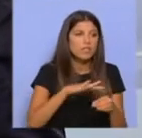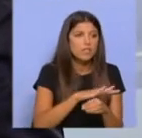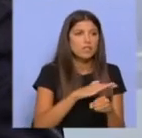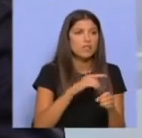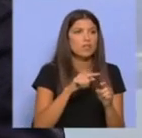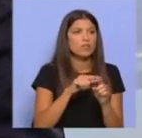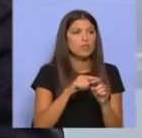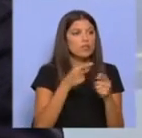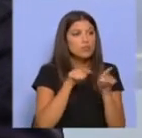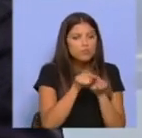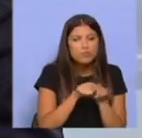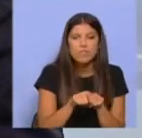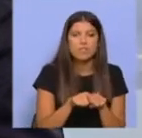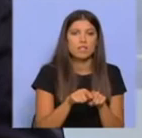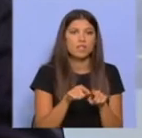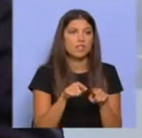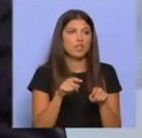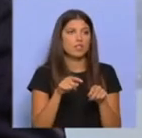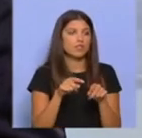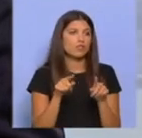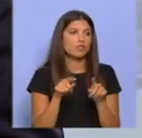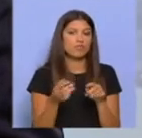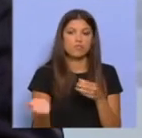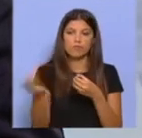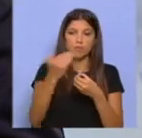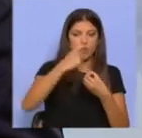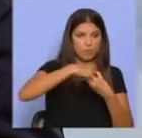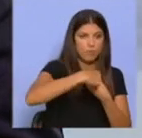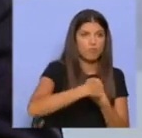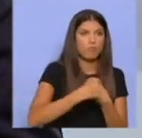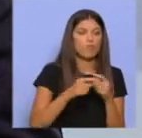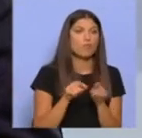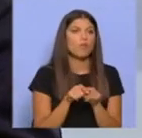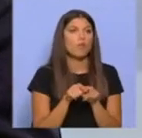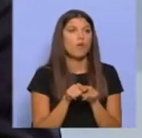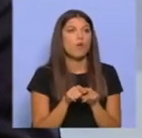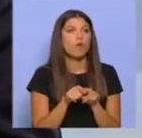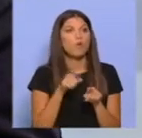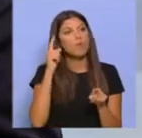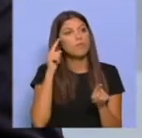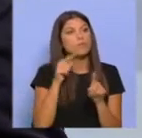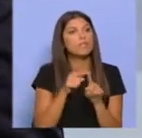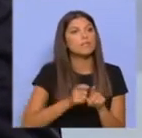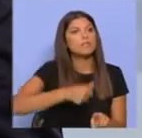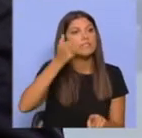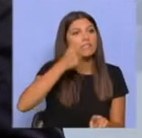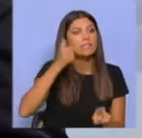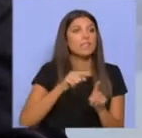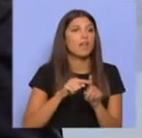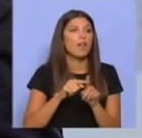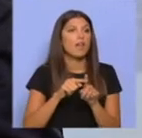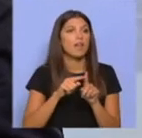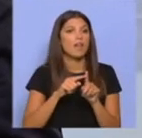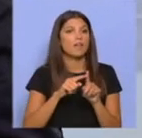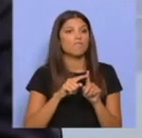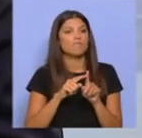diferentes tarefas na sociedade portuguesa. O papel do IPAV é sempre esse, servir, criando redes,